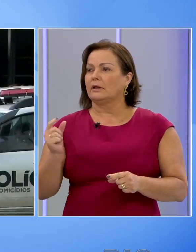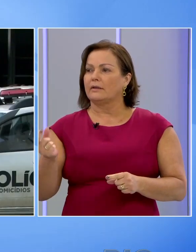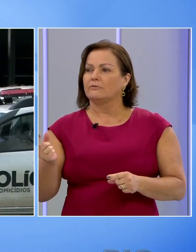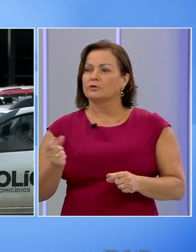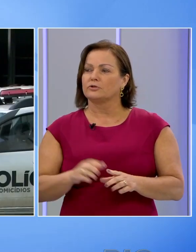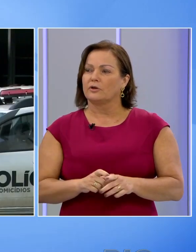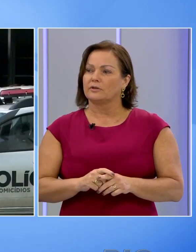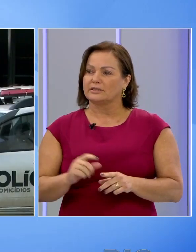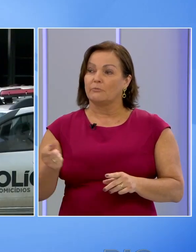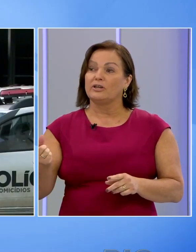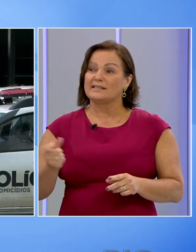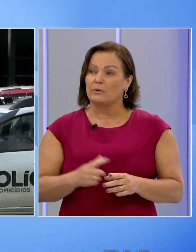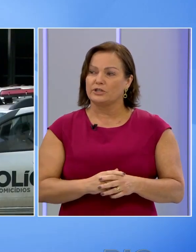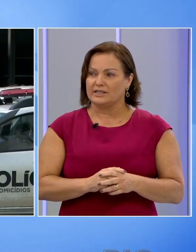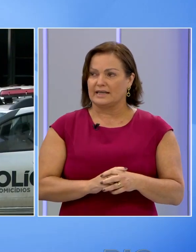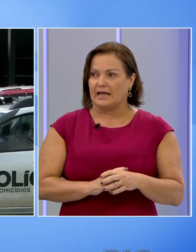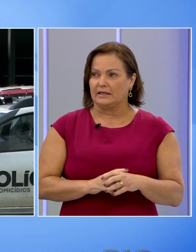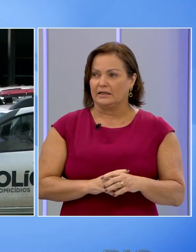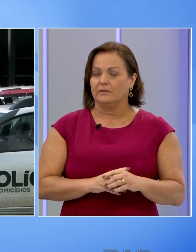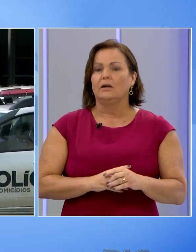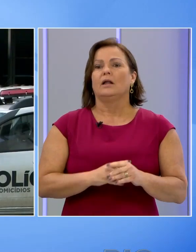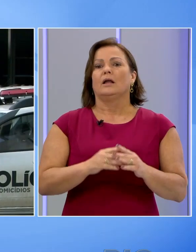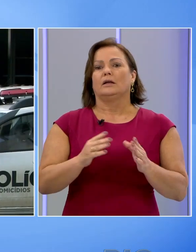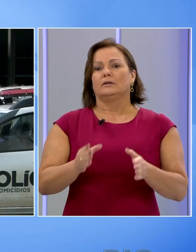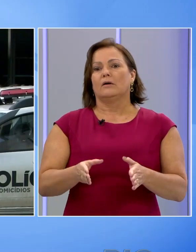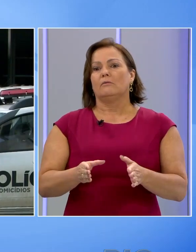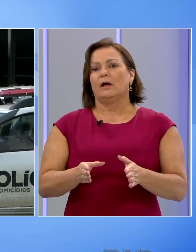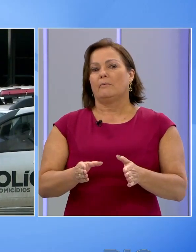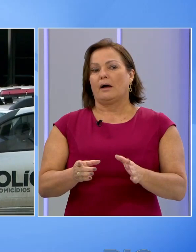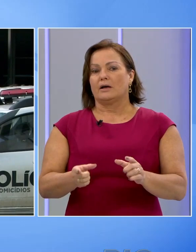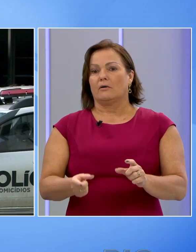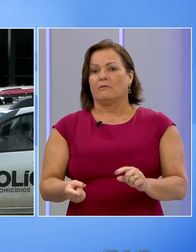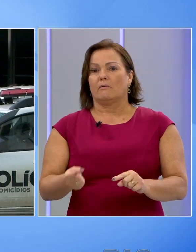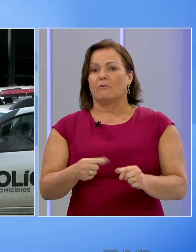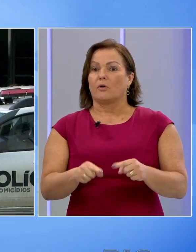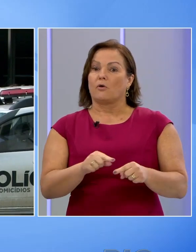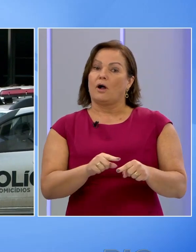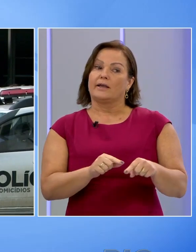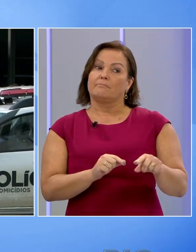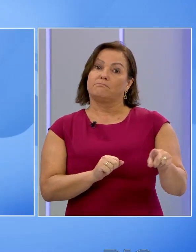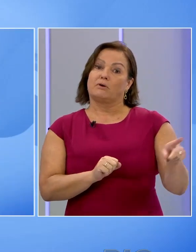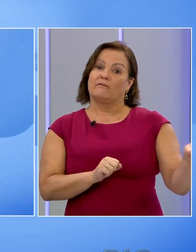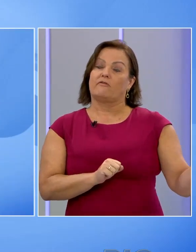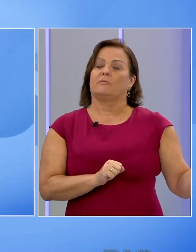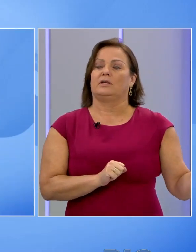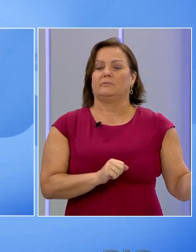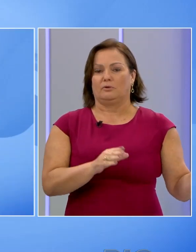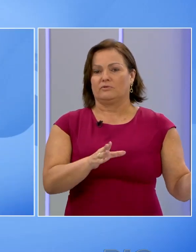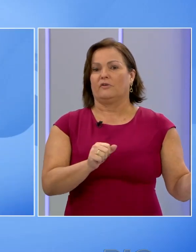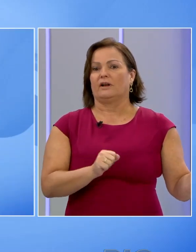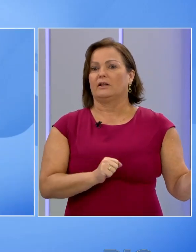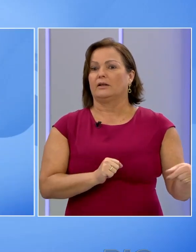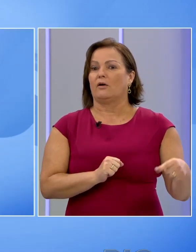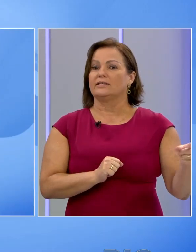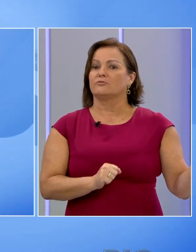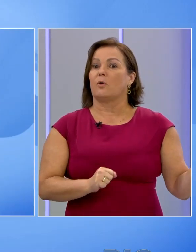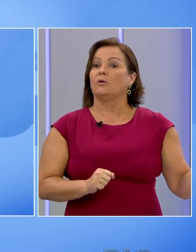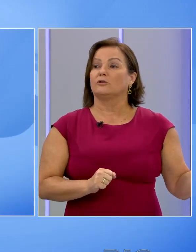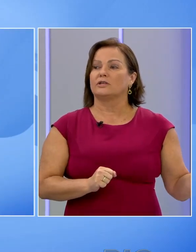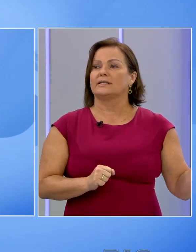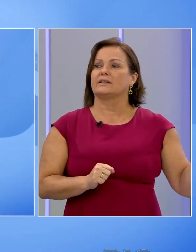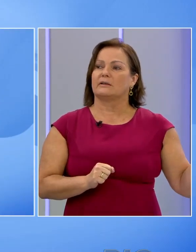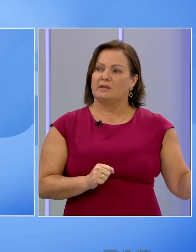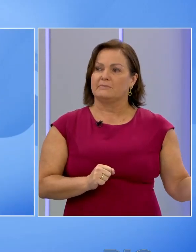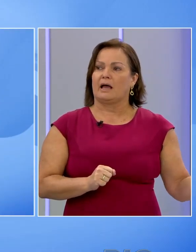comparação da munição utilizada, né? Sim. Então, o que ocorre é que, provavelmente, pelo que foi falado ali, existe uma